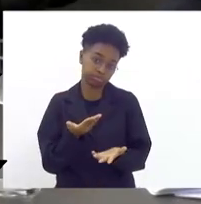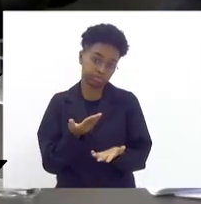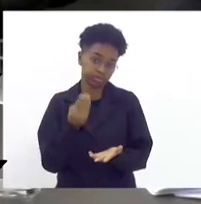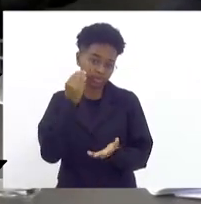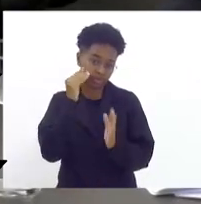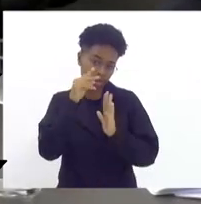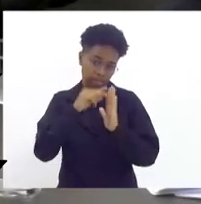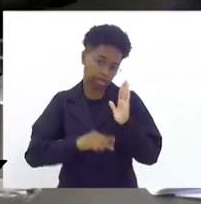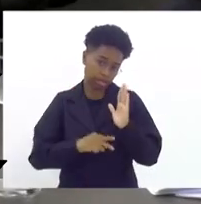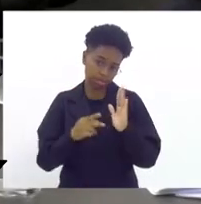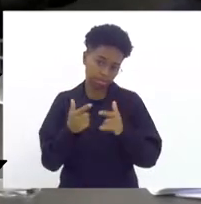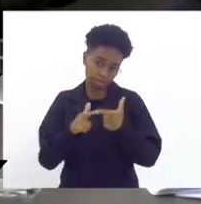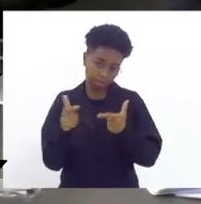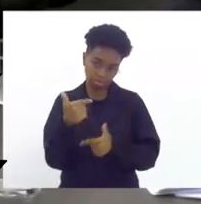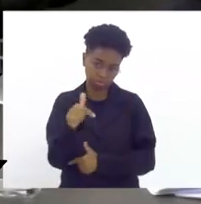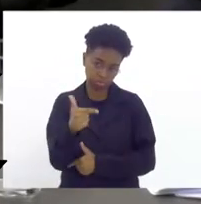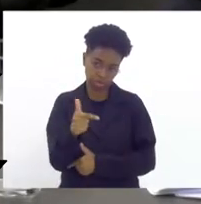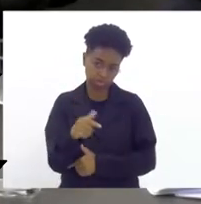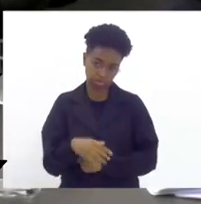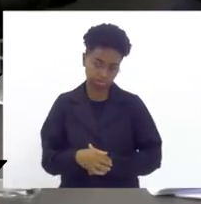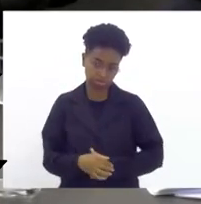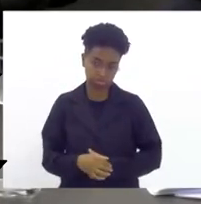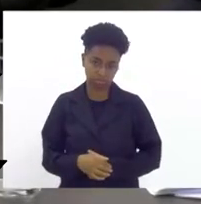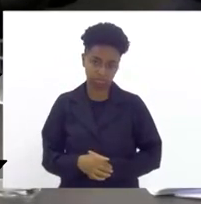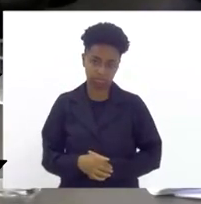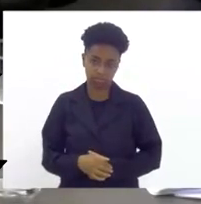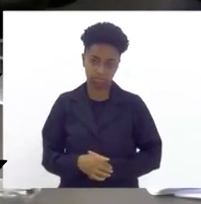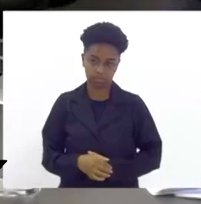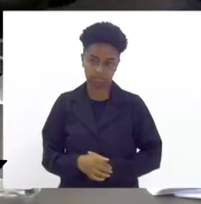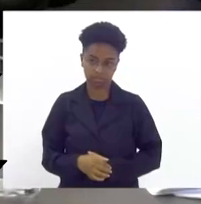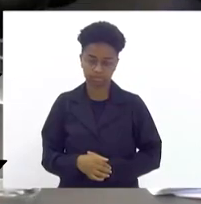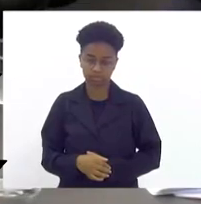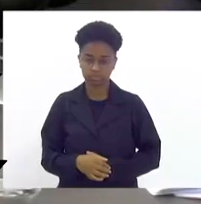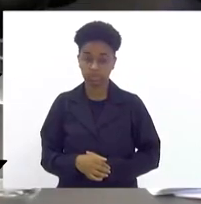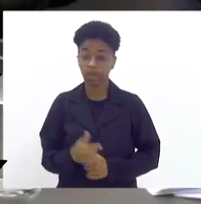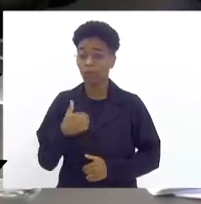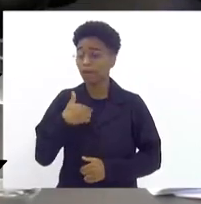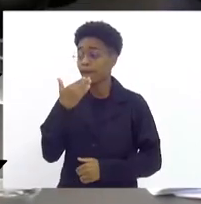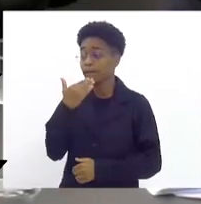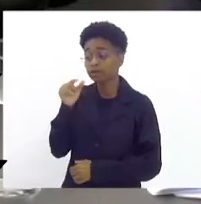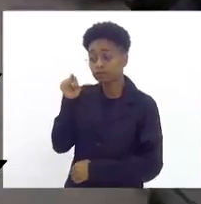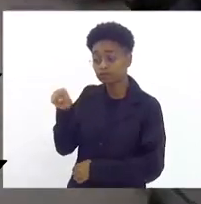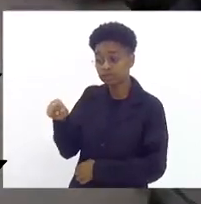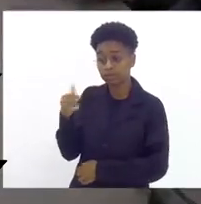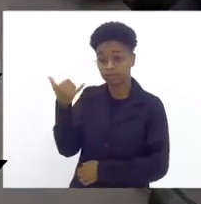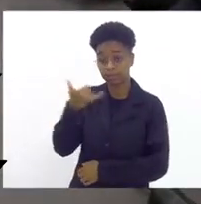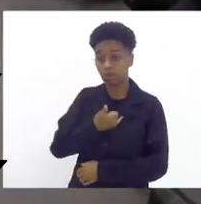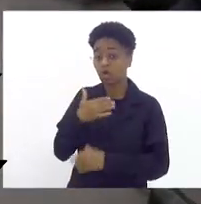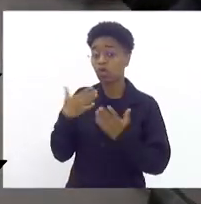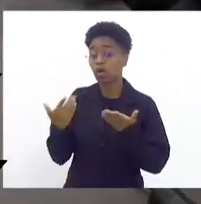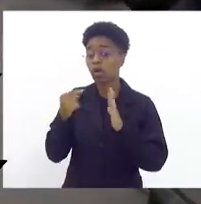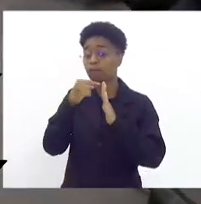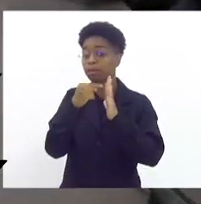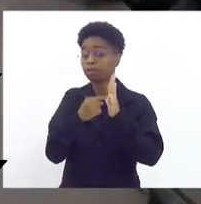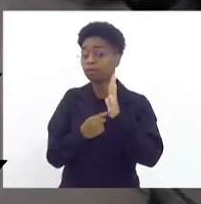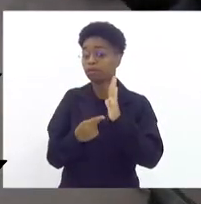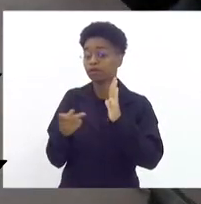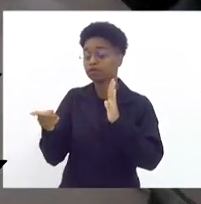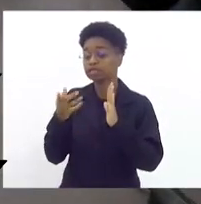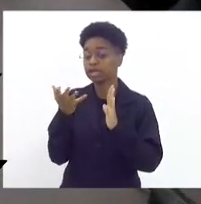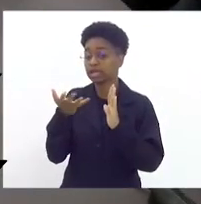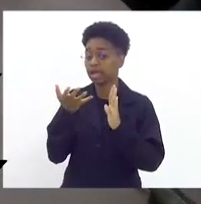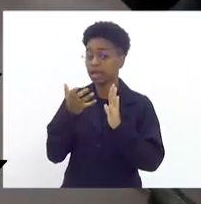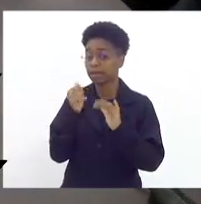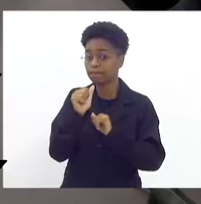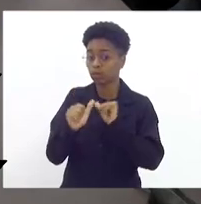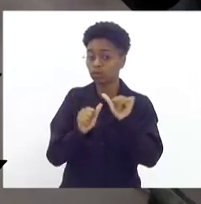a leitura. Não tem problema nenhum, porque deputada já foi Verônica, conferido eu vou pedir parecer. A Vossa Excelência que me diga quais itens da pauta Vossa Excelência gostaria que